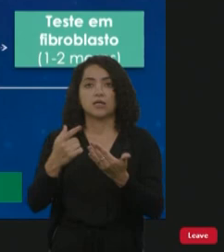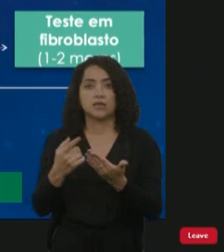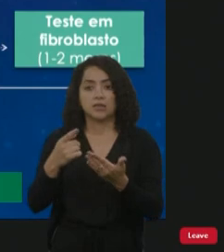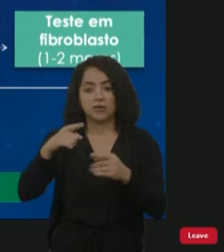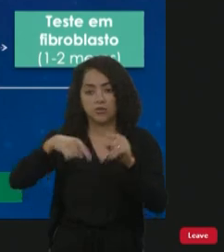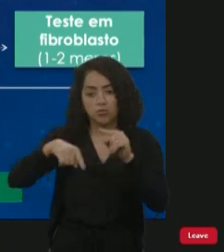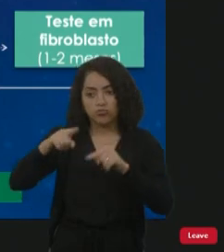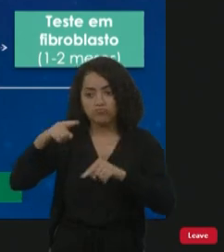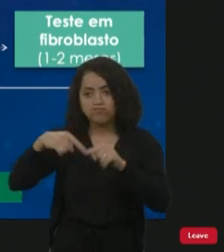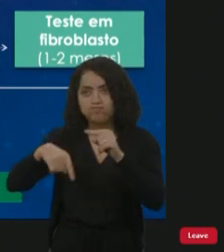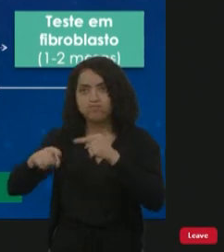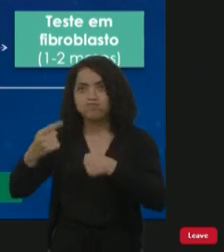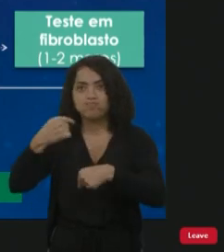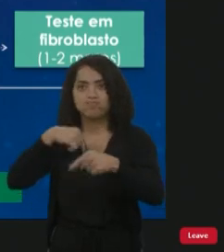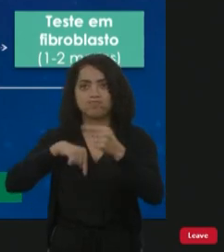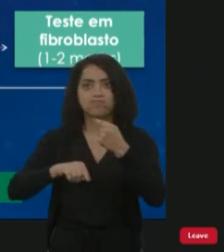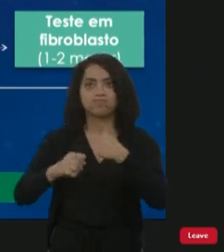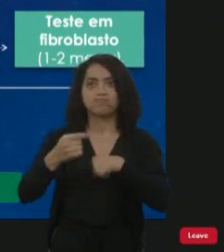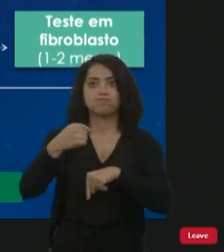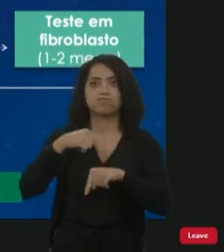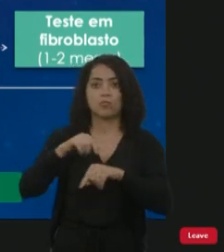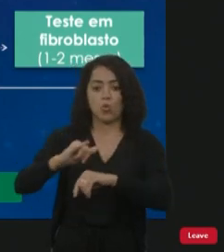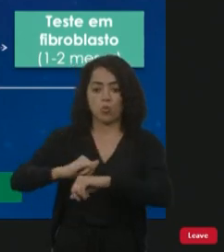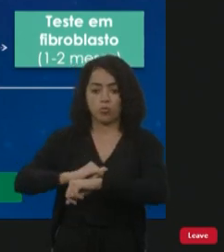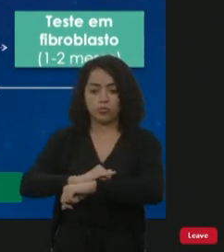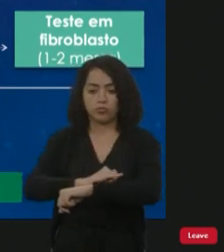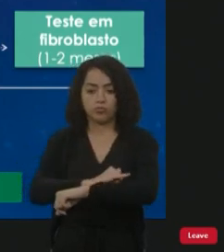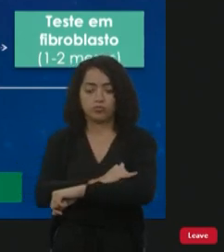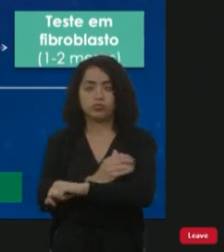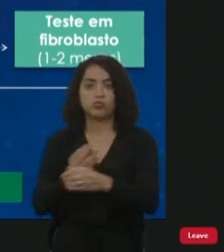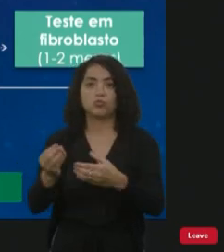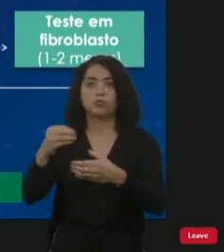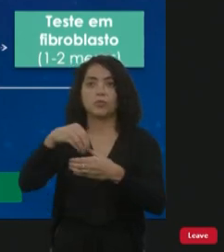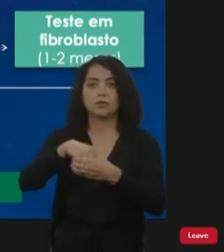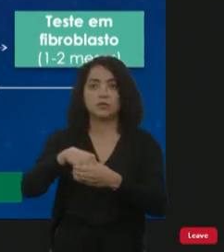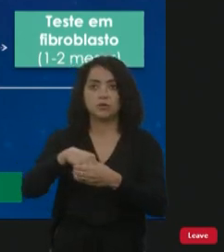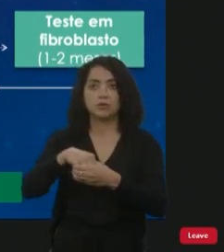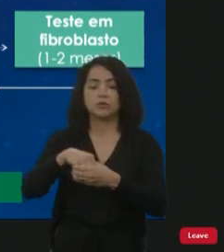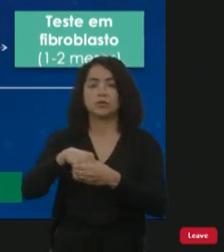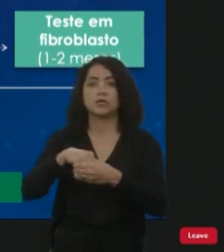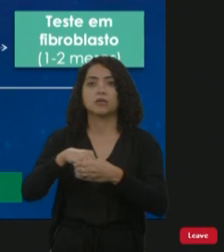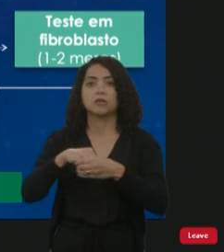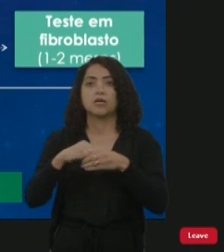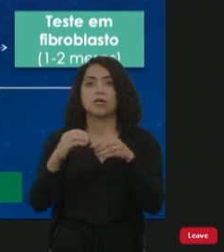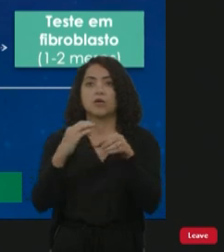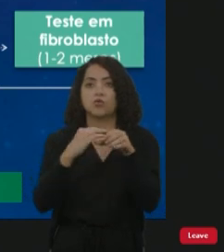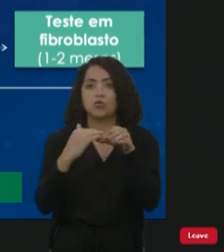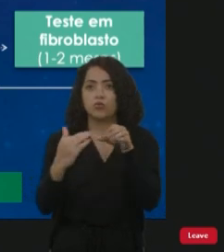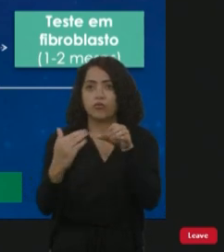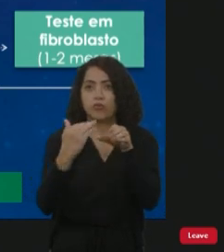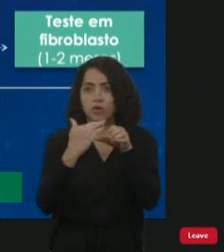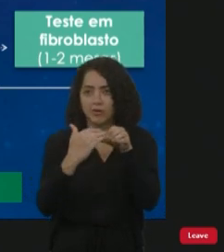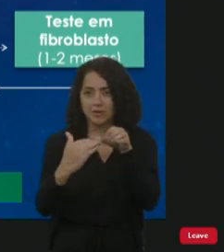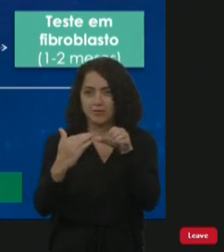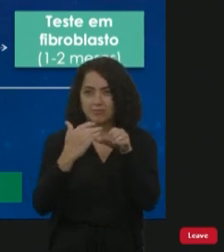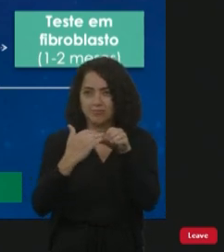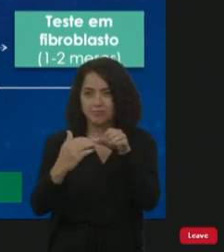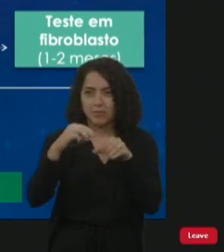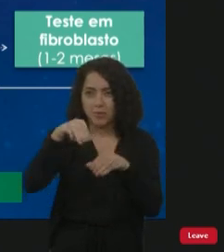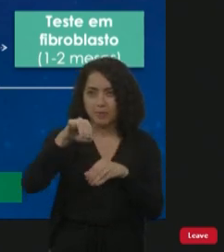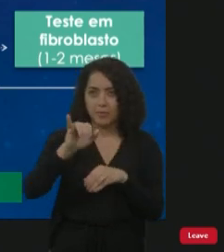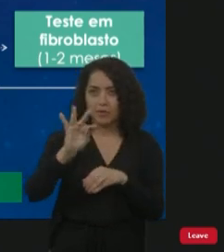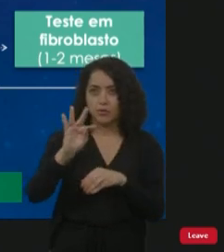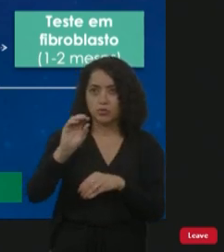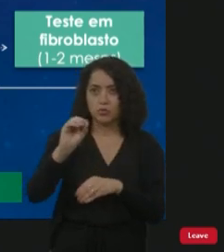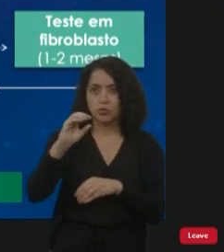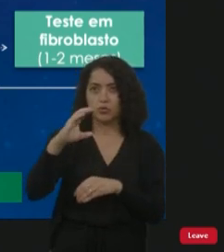no caso aqui do que eu estou falando hoje, da gordura para dentro e fora da mitocôndria. Quando eu tenho um resultado anormal, eu já infiro